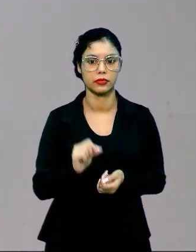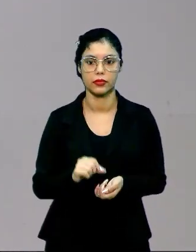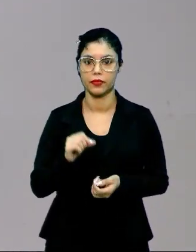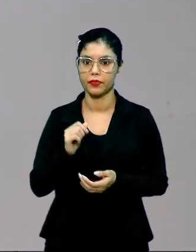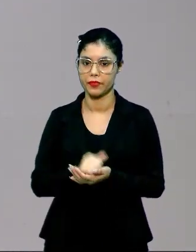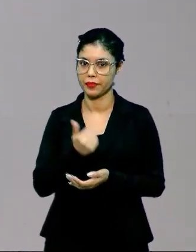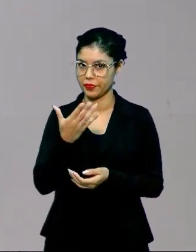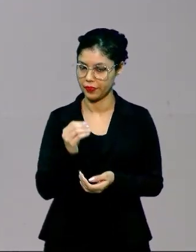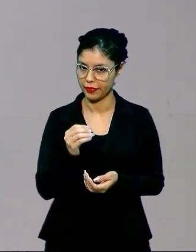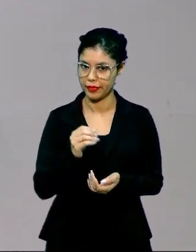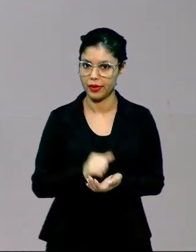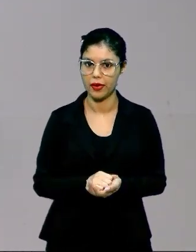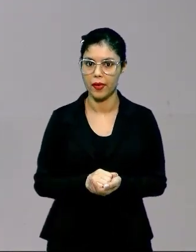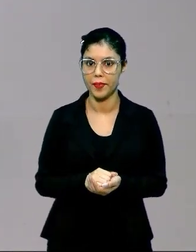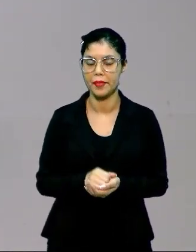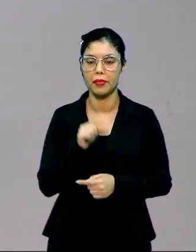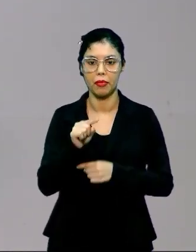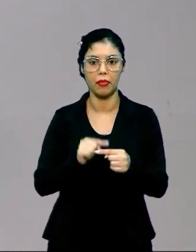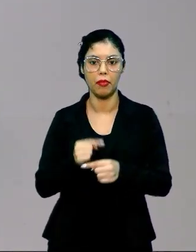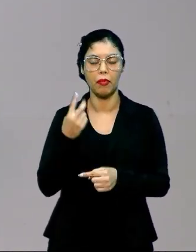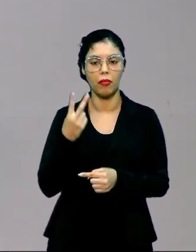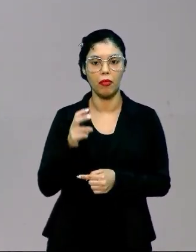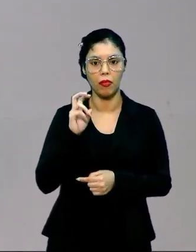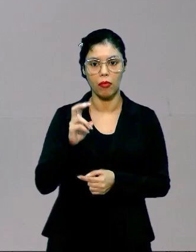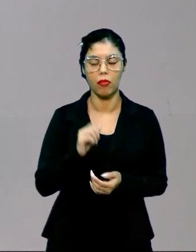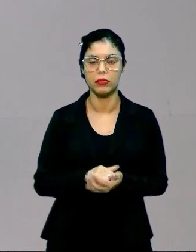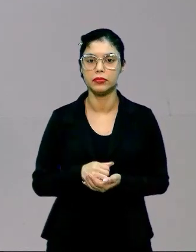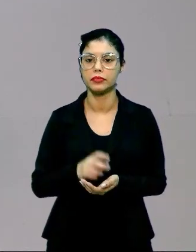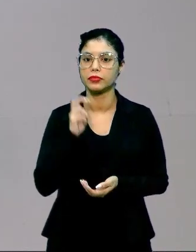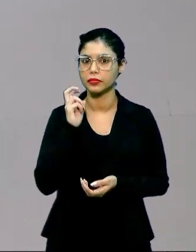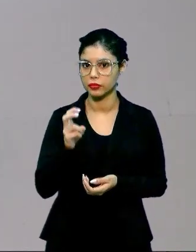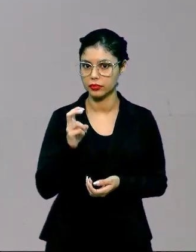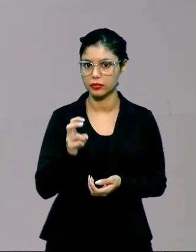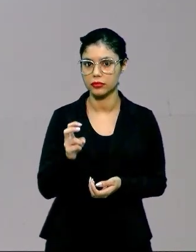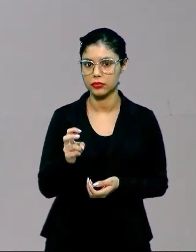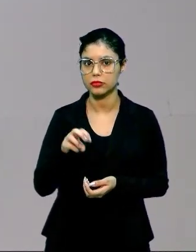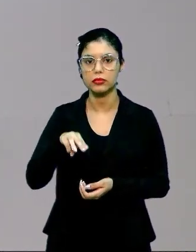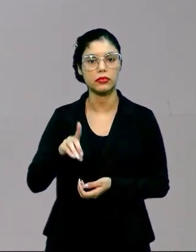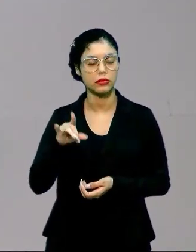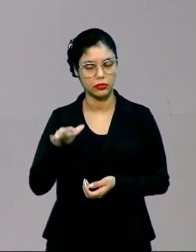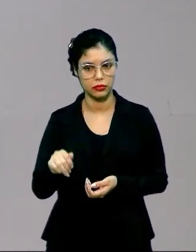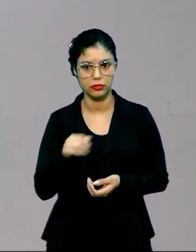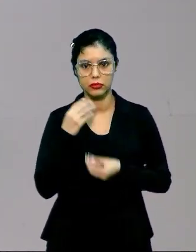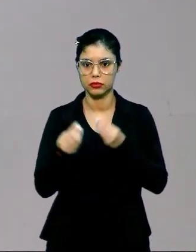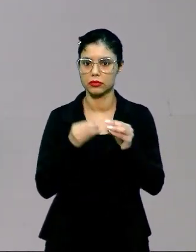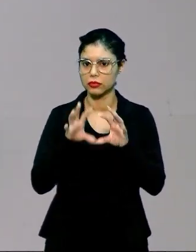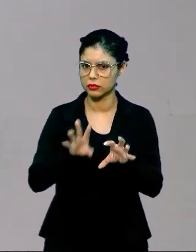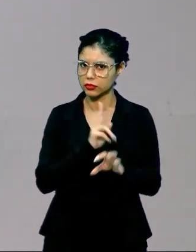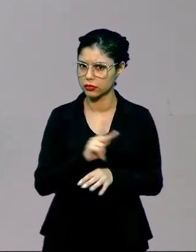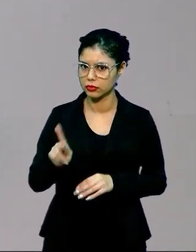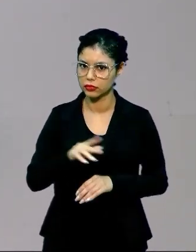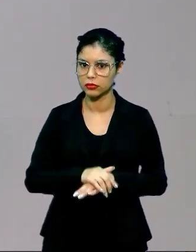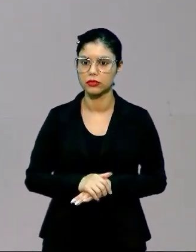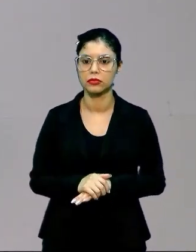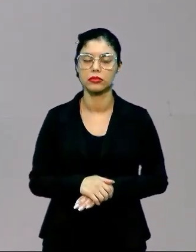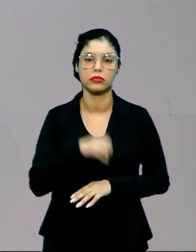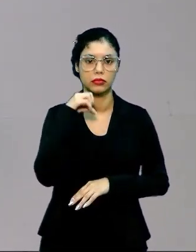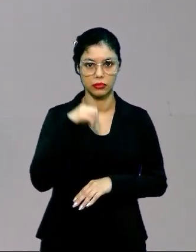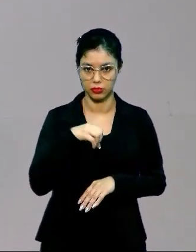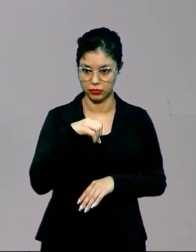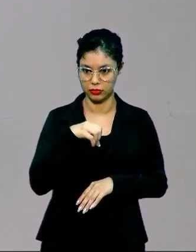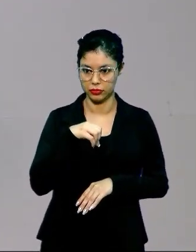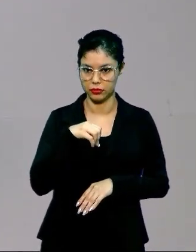1, 10. Ao dividir por 2, 5. O quinto termo é a mediana. Como assim, professor? Eu tenho 9